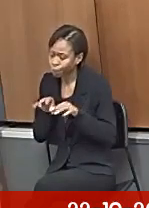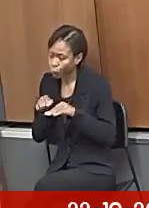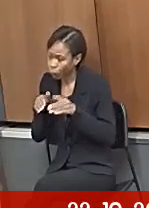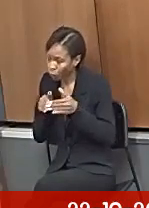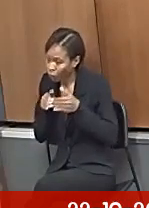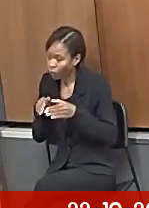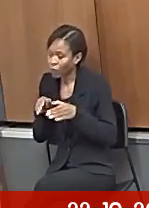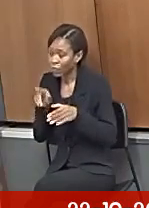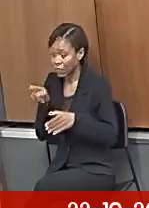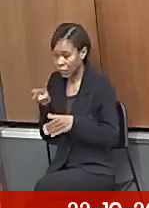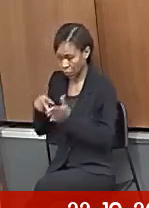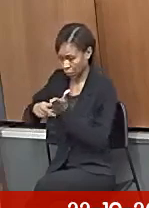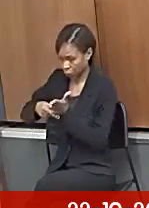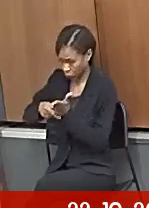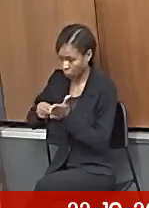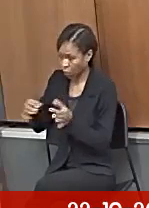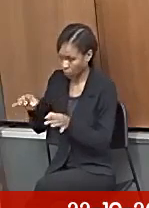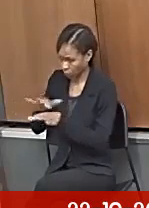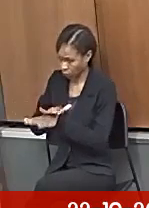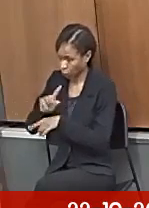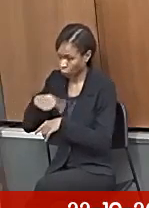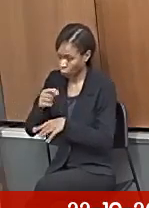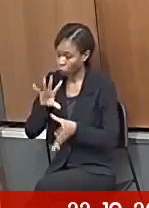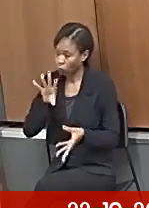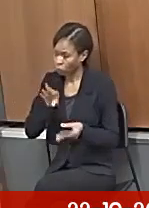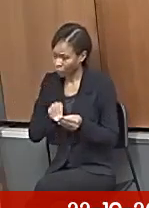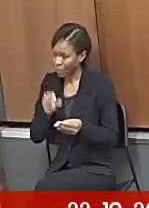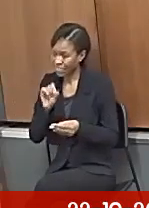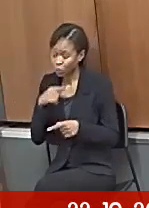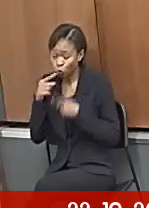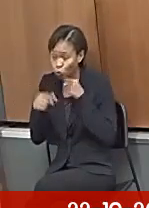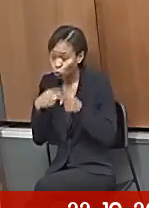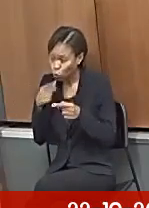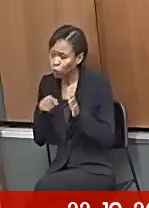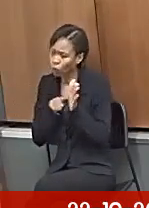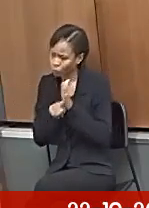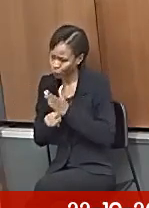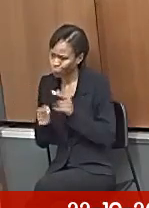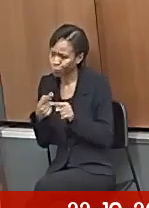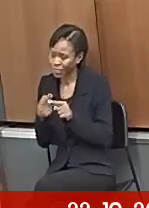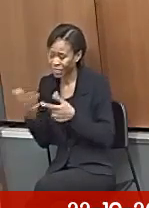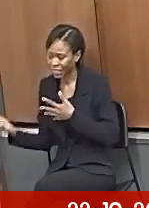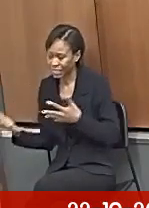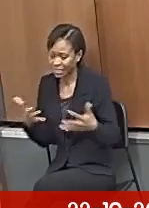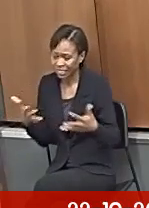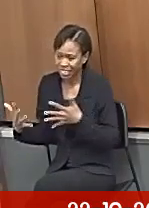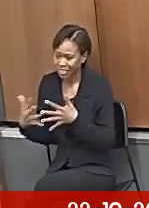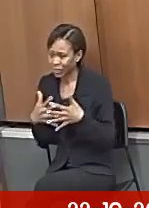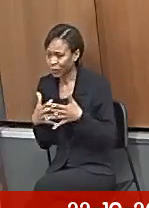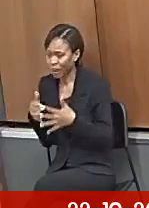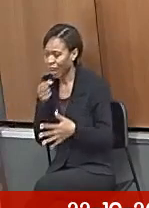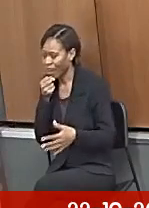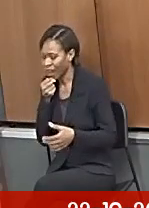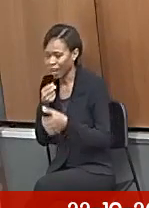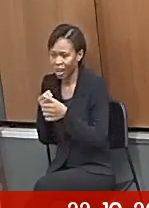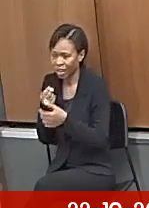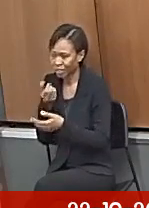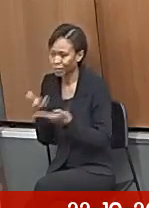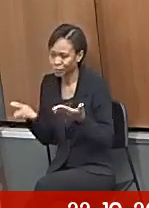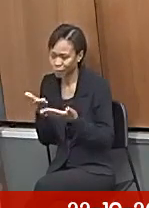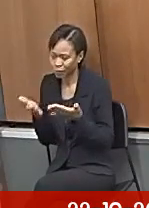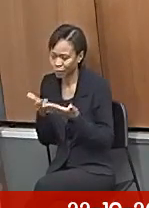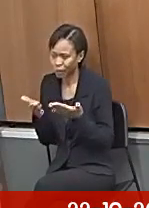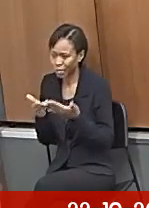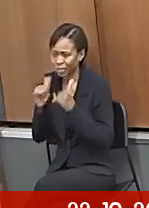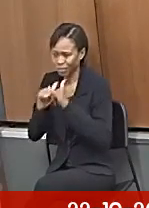Cinep terminar, para conclusão. Se tiver alguma dúvida, eu vou abrir, porque senão fica até fora do microfone e a gente perde até as